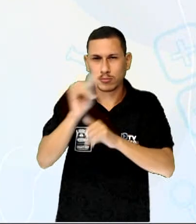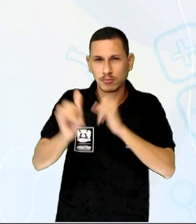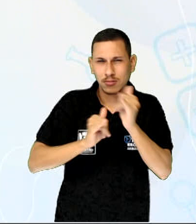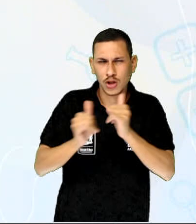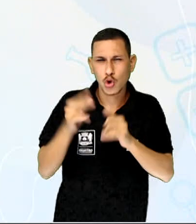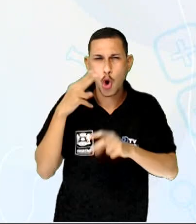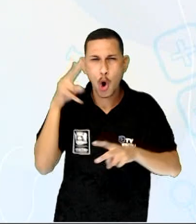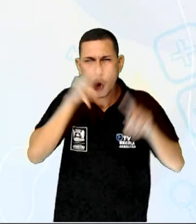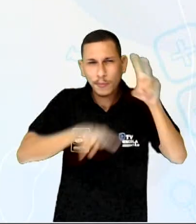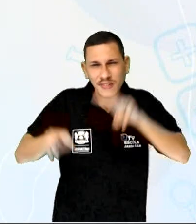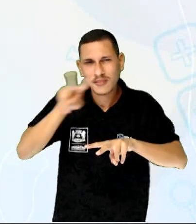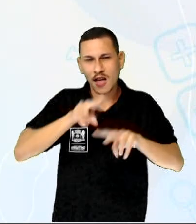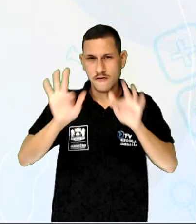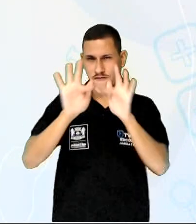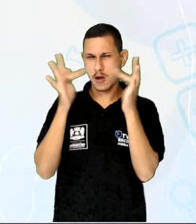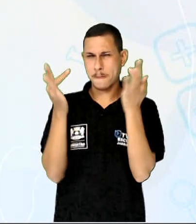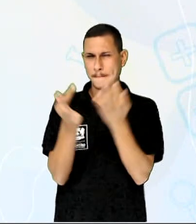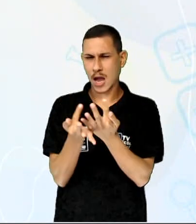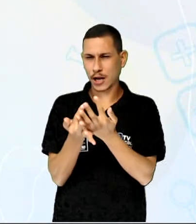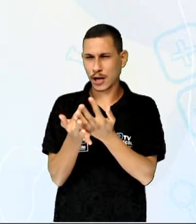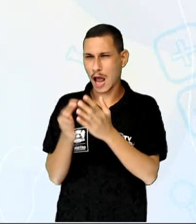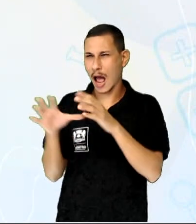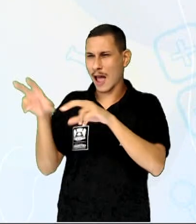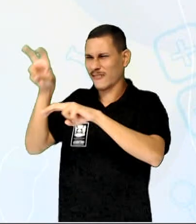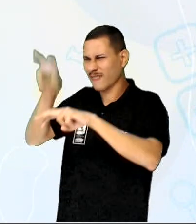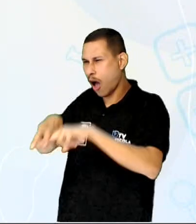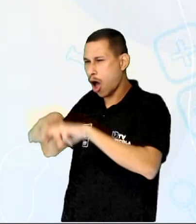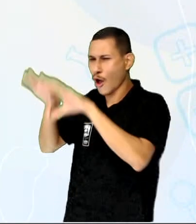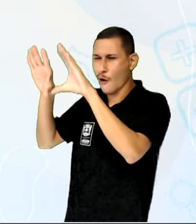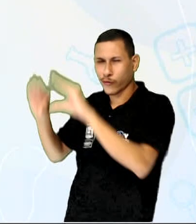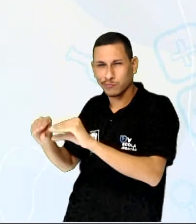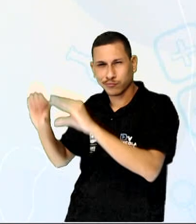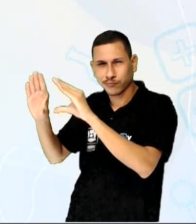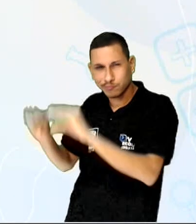Observem bem essa família sentada no sofá de casa.